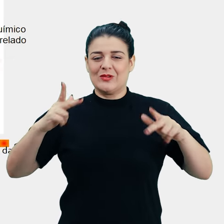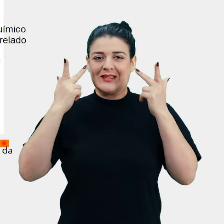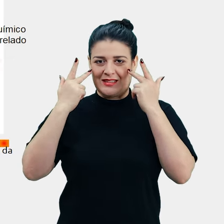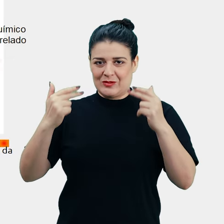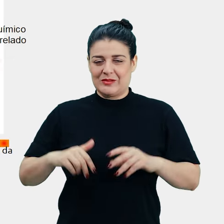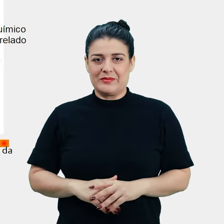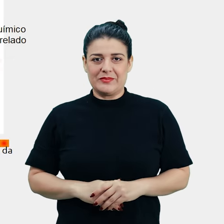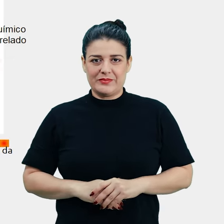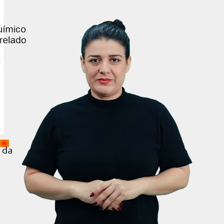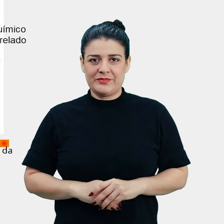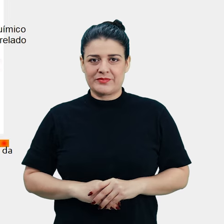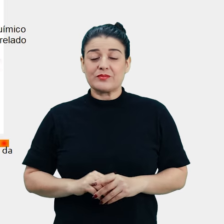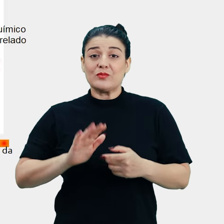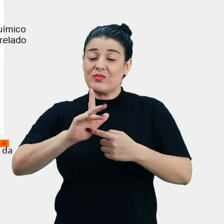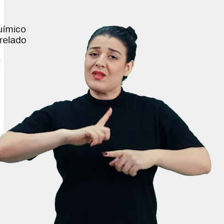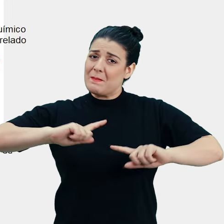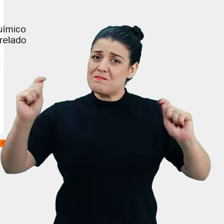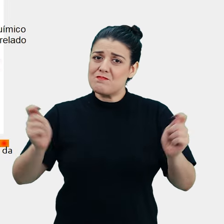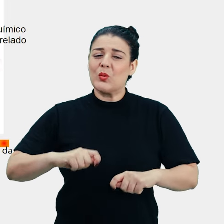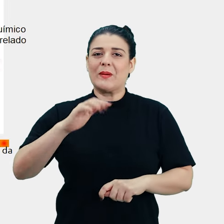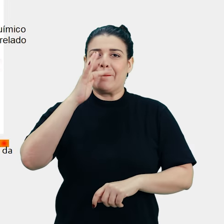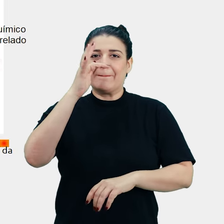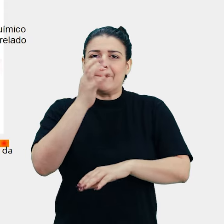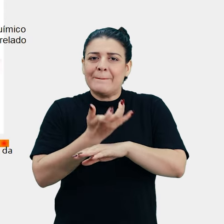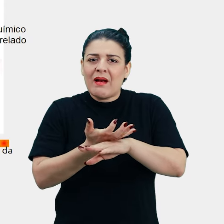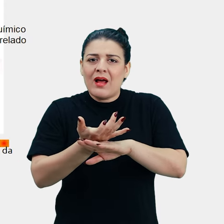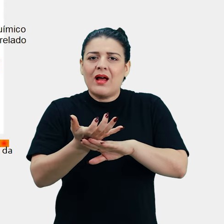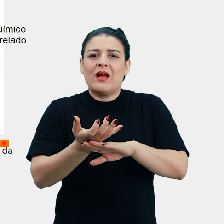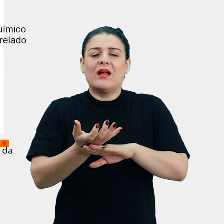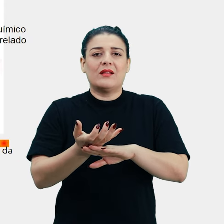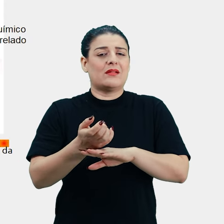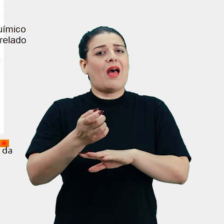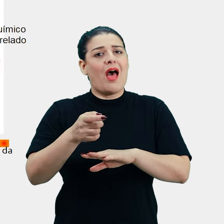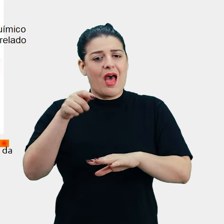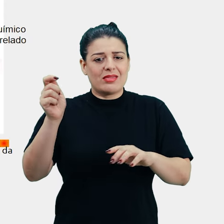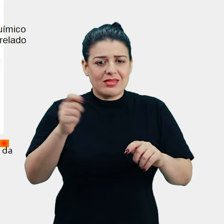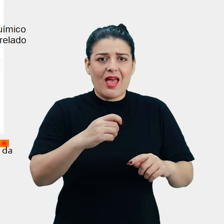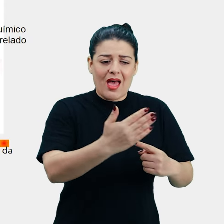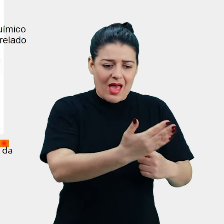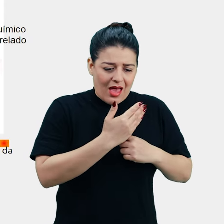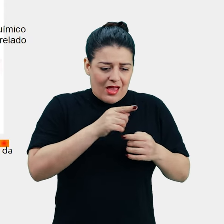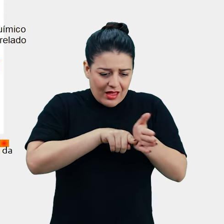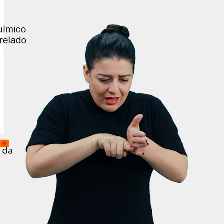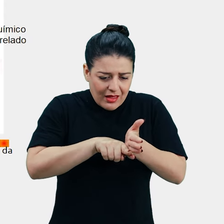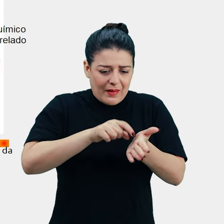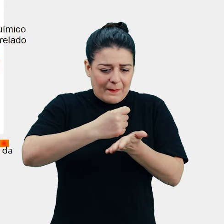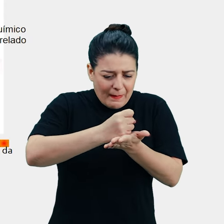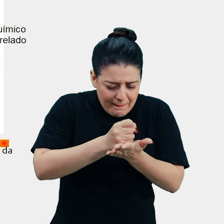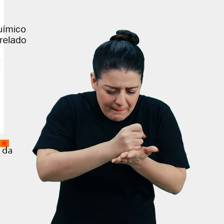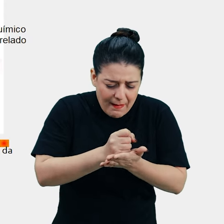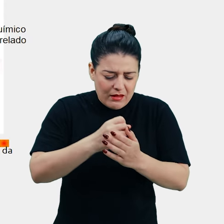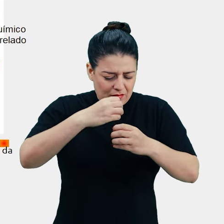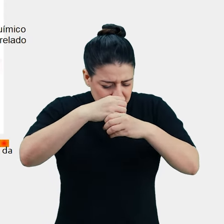E mostrando para vocês o potencial das plantas, tá? Como fonte de substâncias promissoras